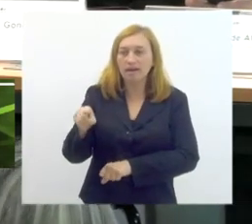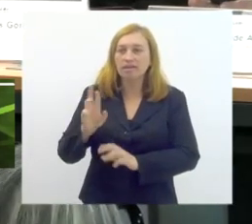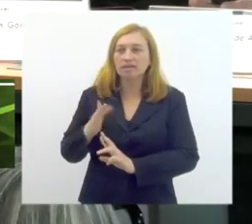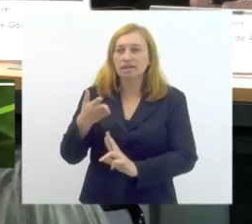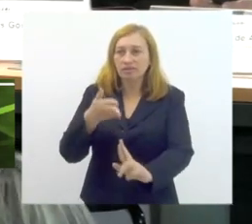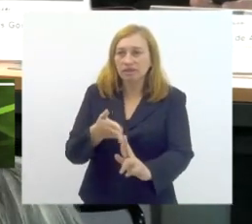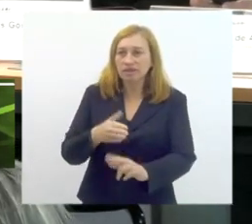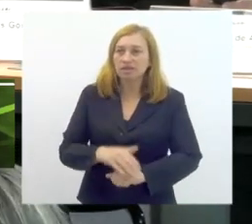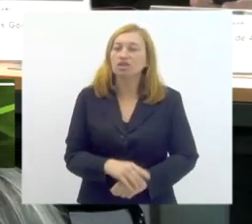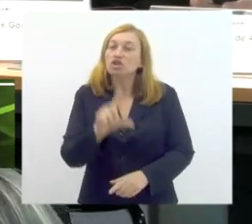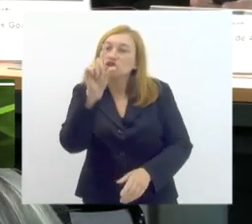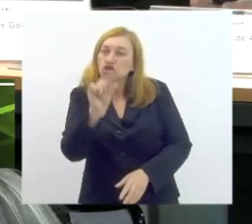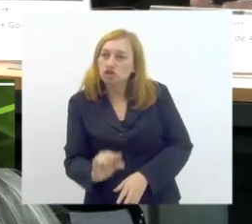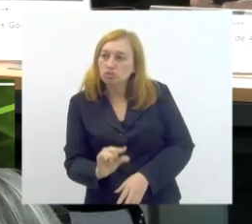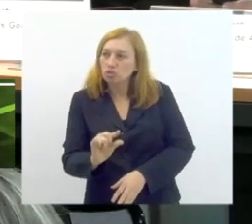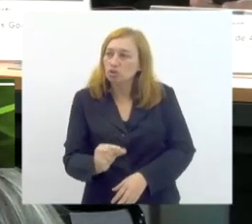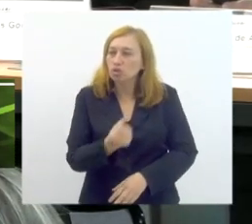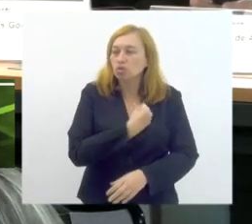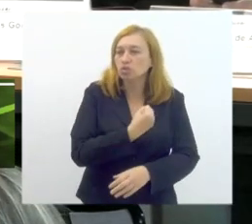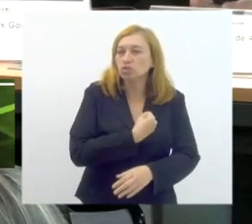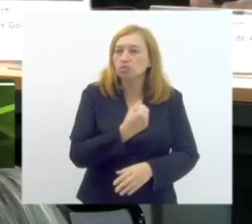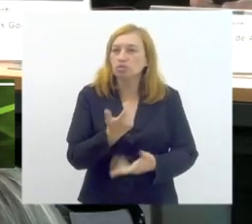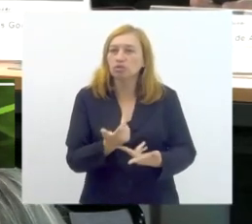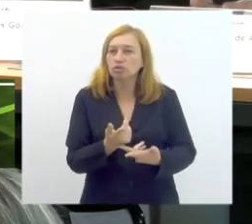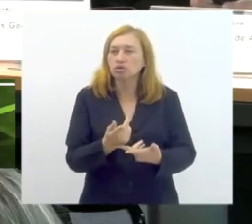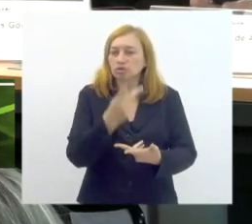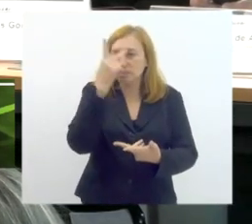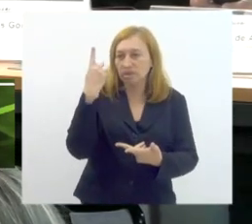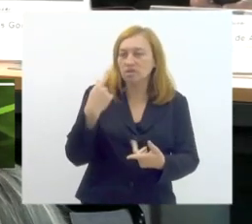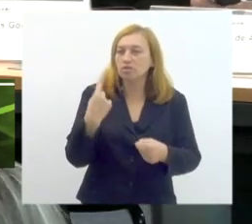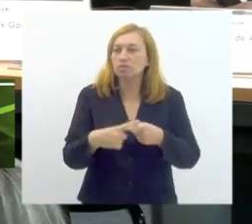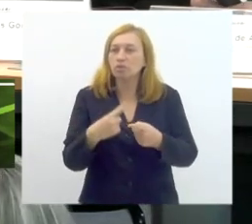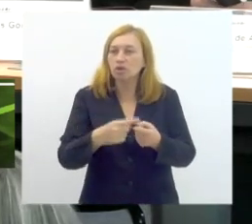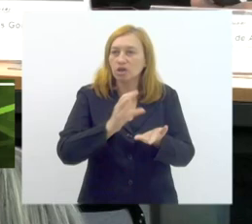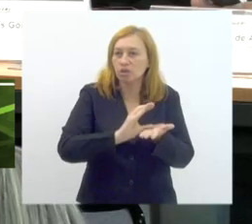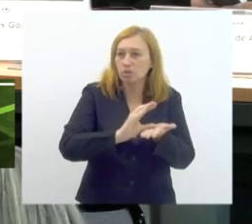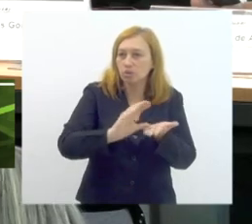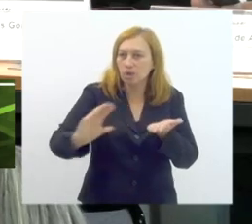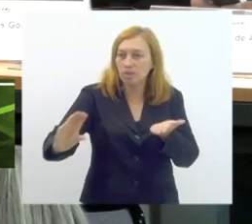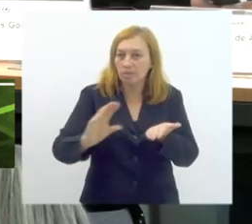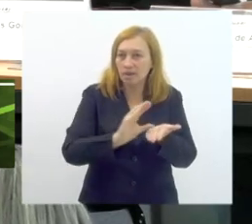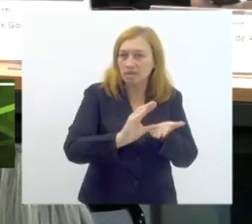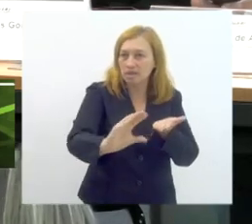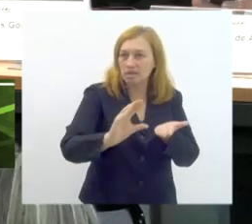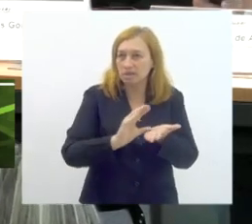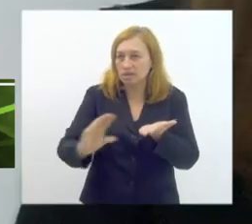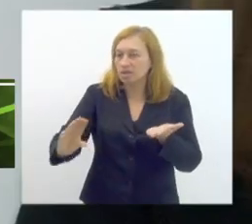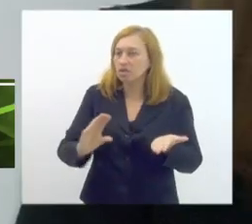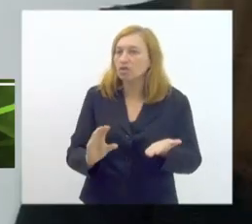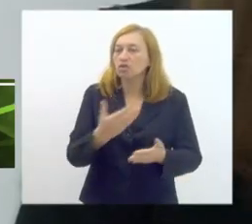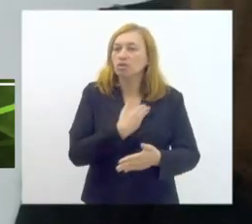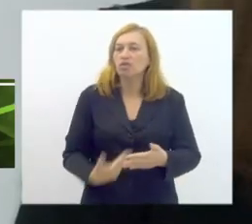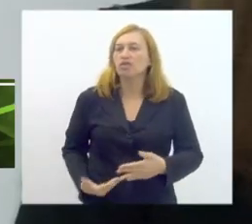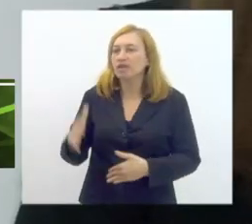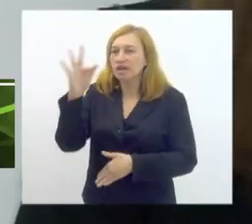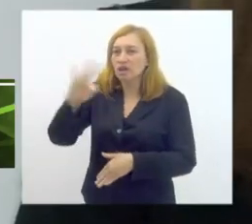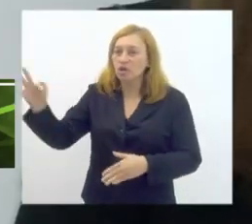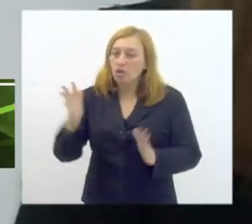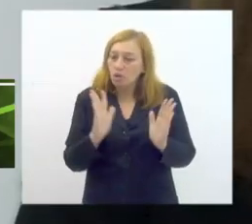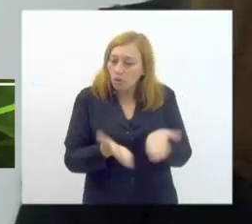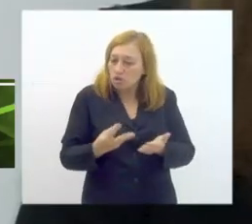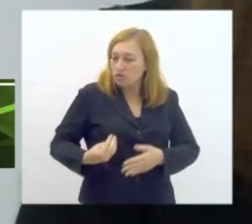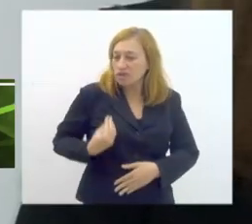referência diminuiu o número de atendimentos porque diminuiu o repasse do governo federal. Então, estarmos aqui hoje é